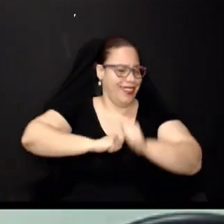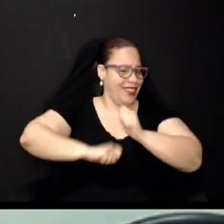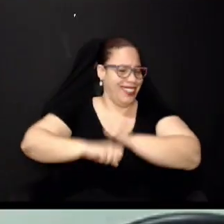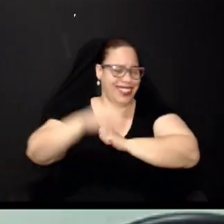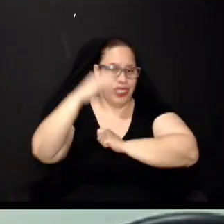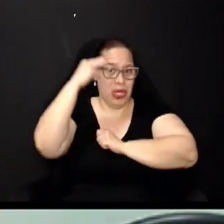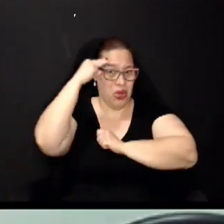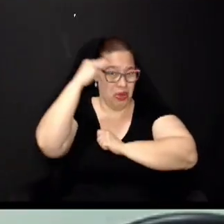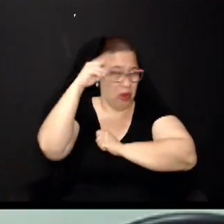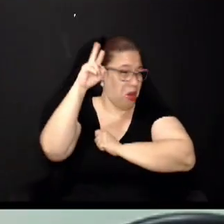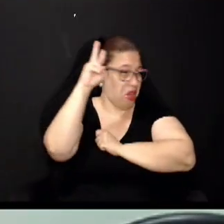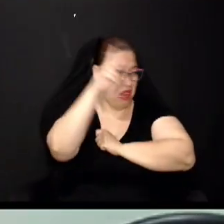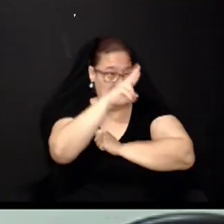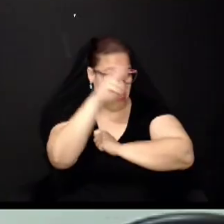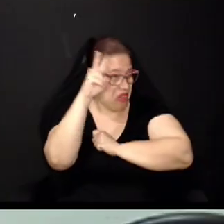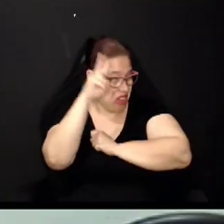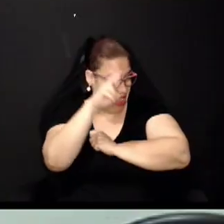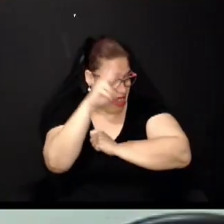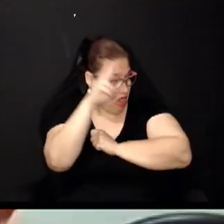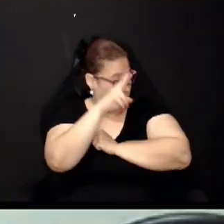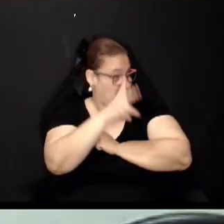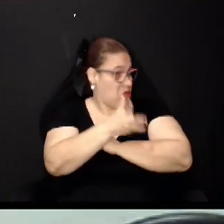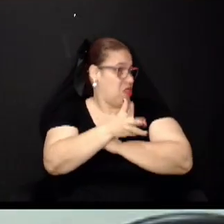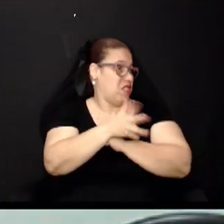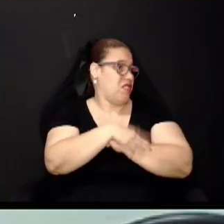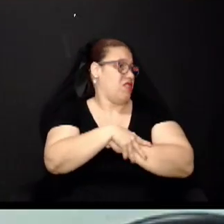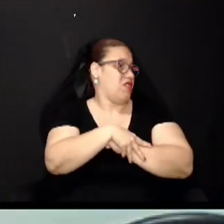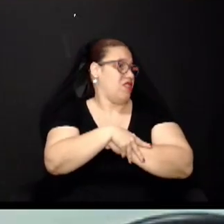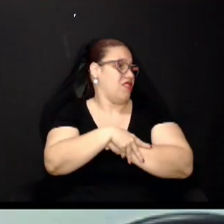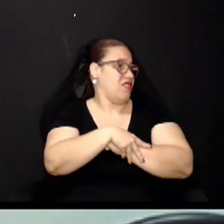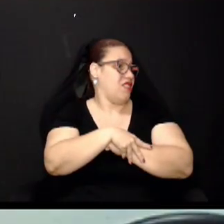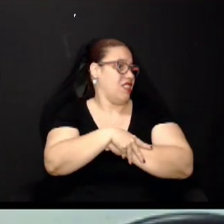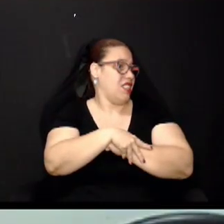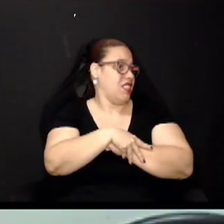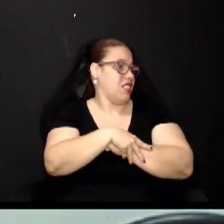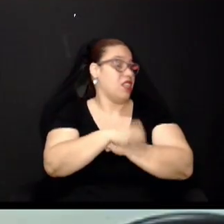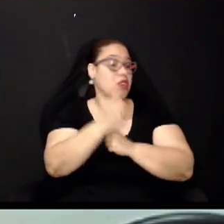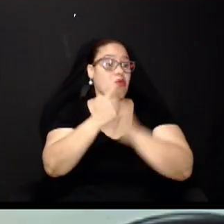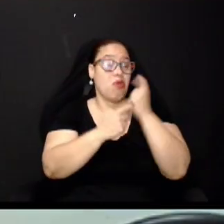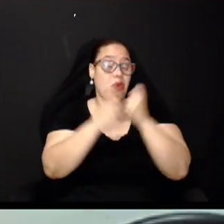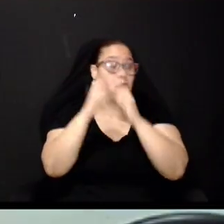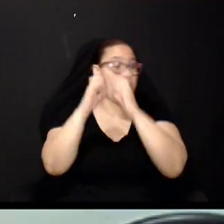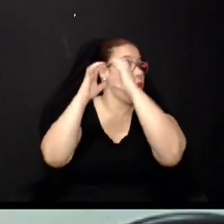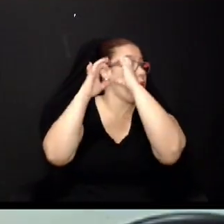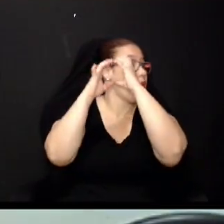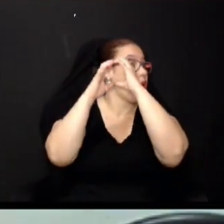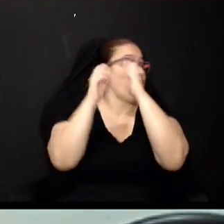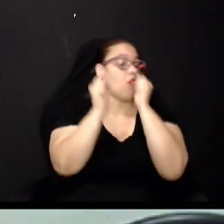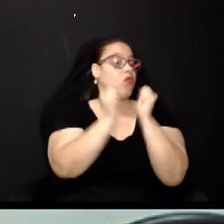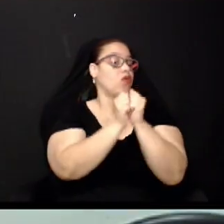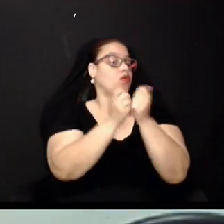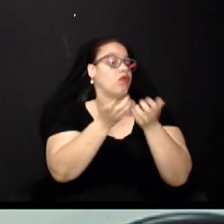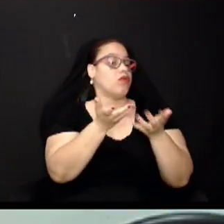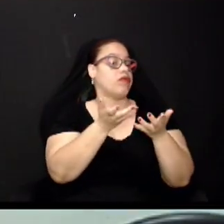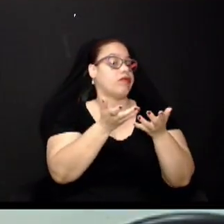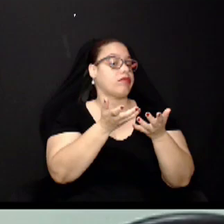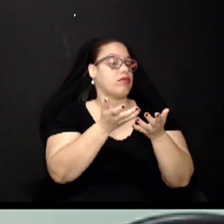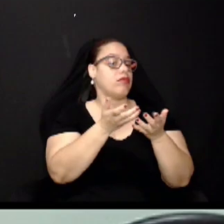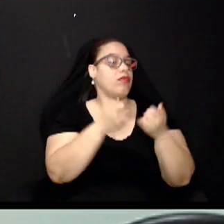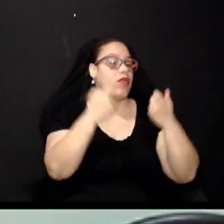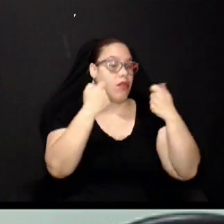lembranças, né, vai ter dissociação cognitiva. Então, por isso que é preciso,